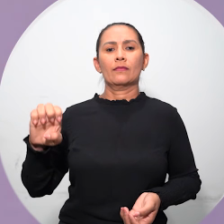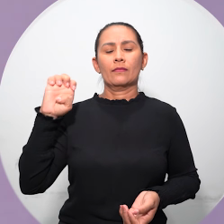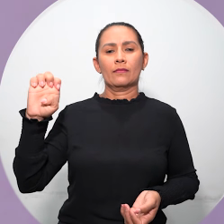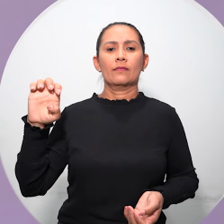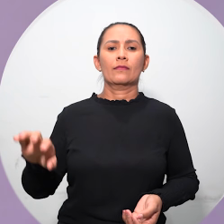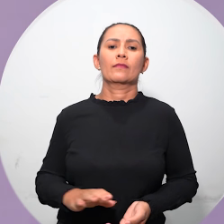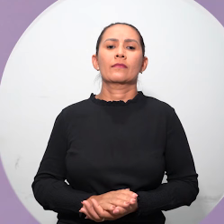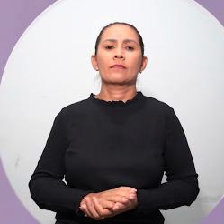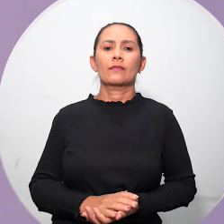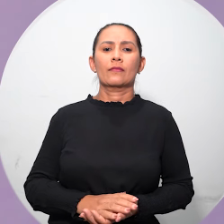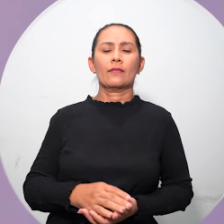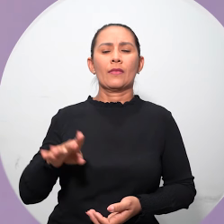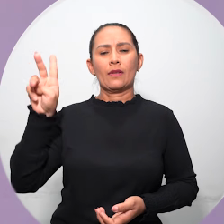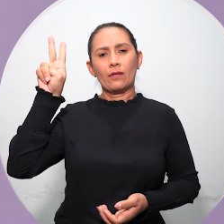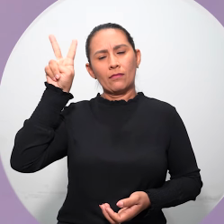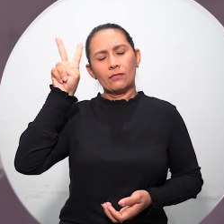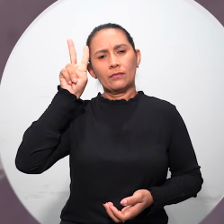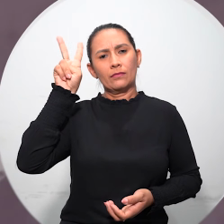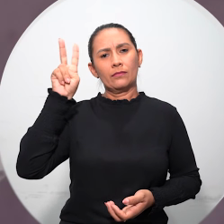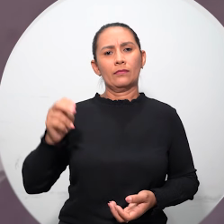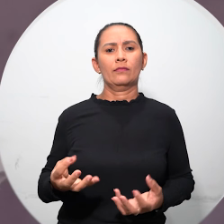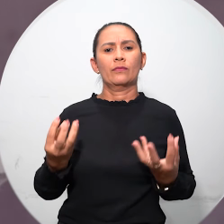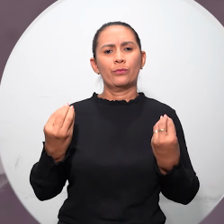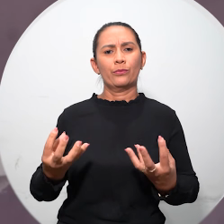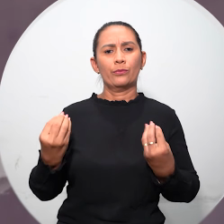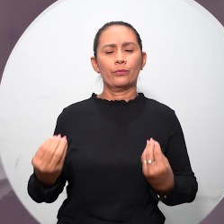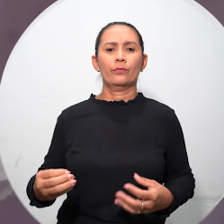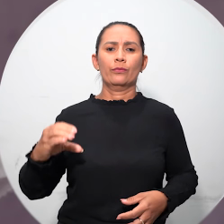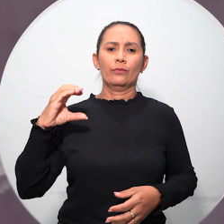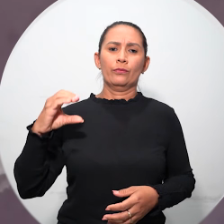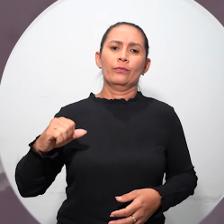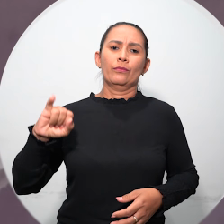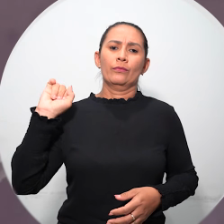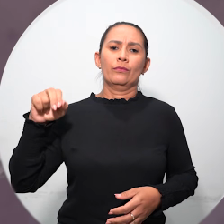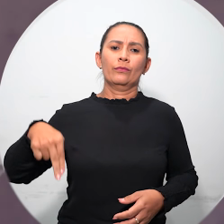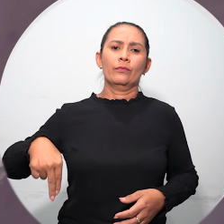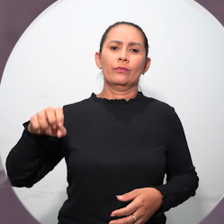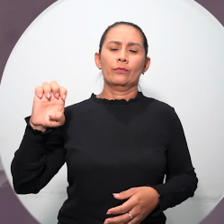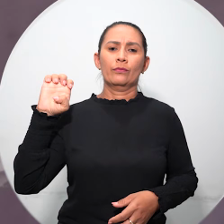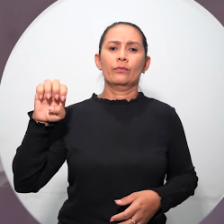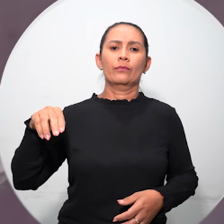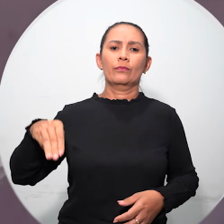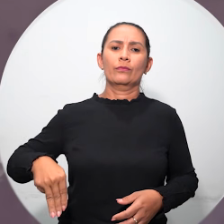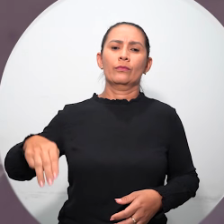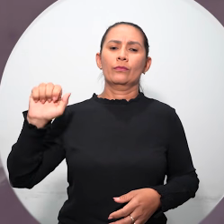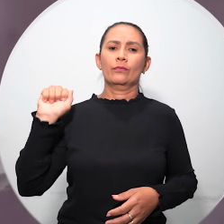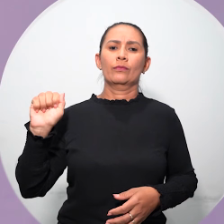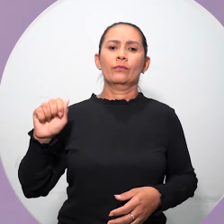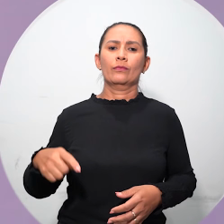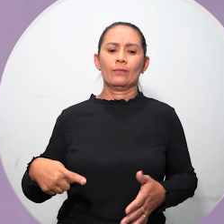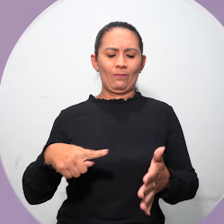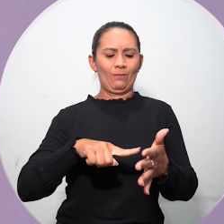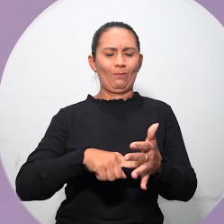muito também do cinema. Ele aqui em Brejo Cruz, quando ele fez o cinema, que a máquina do cinema fazia até uma zoada